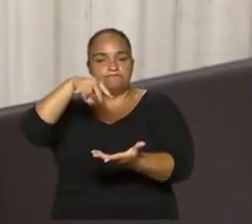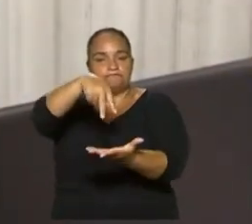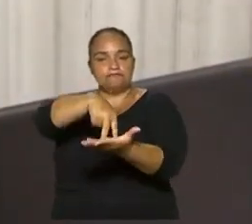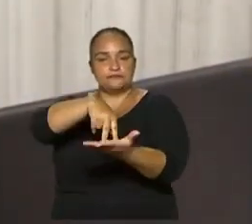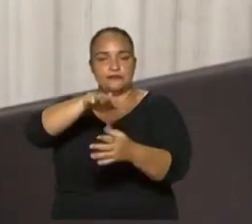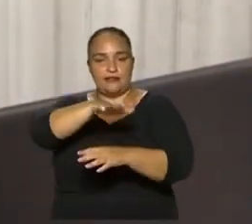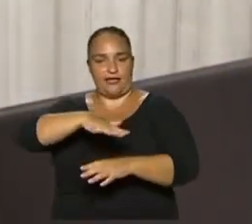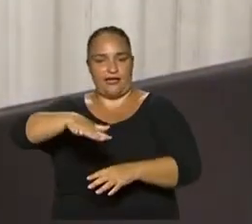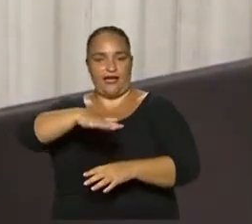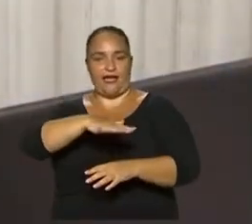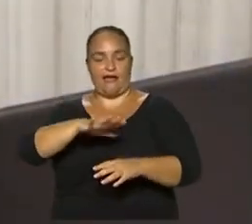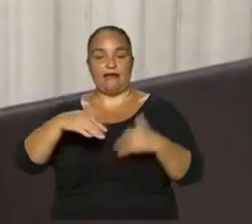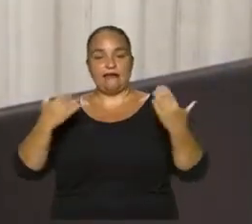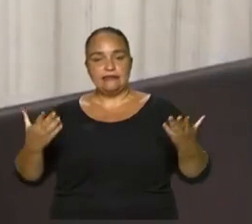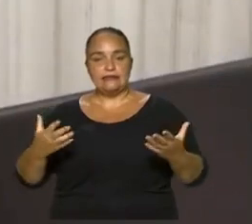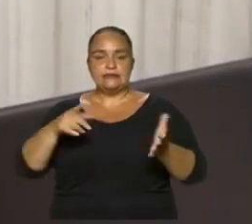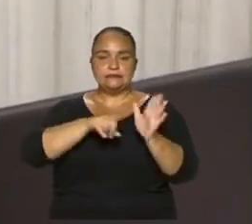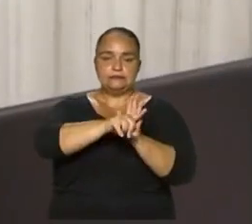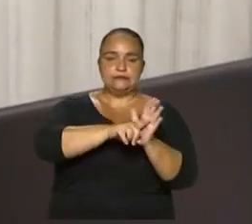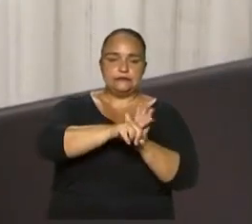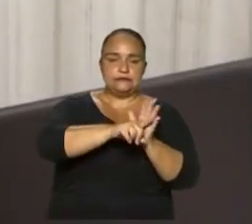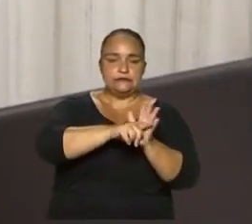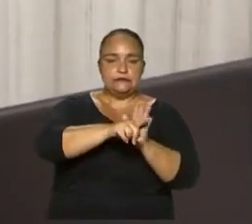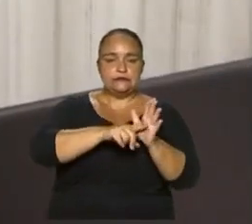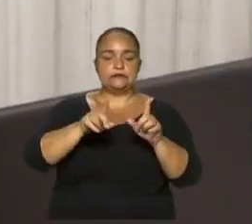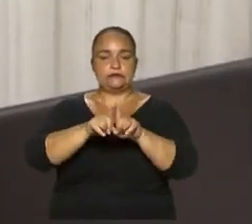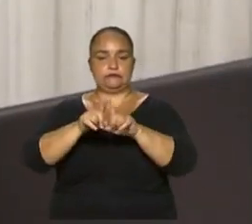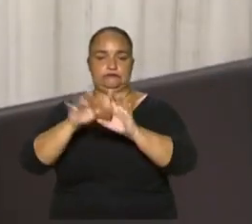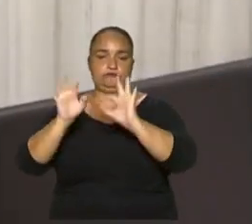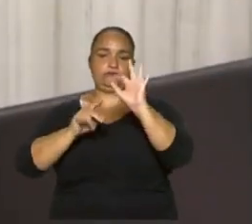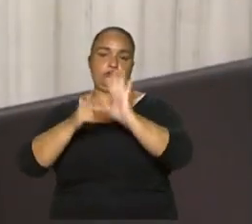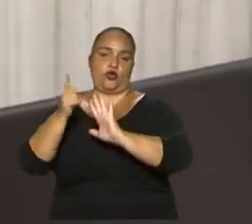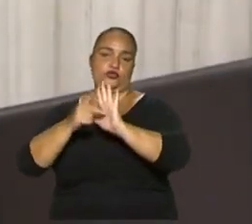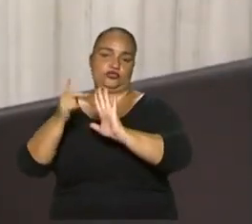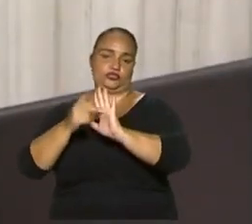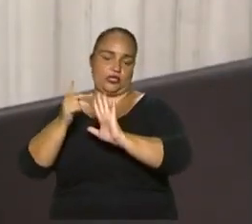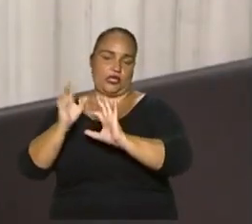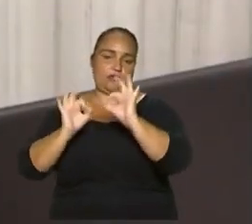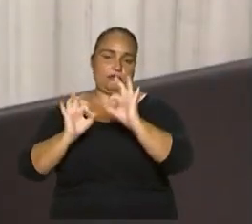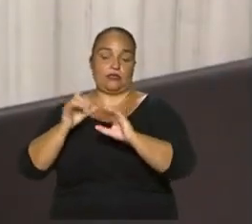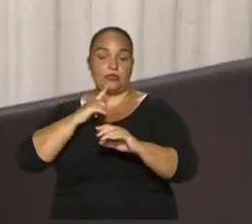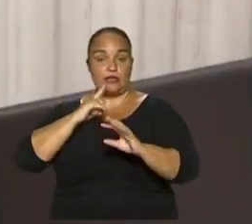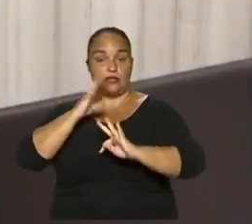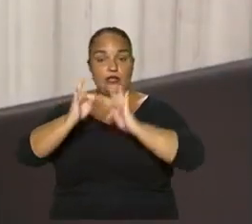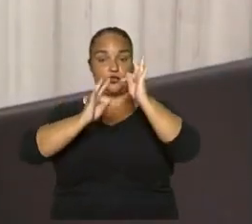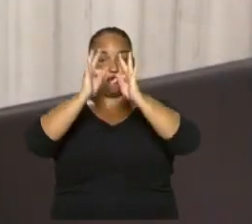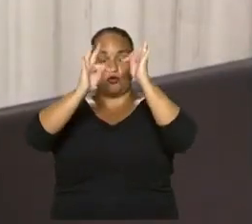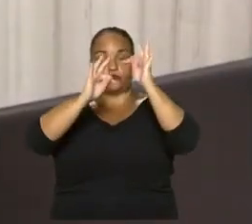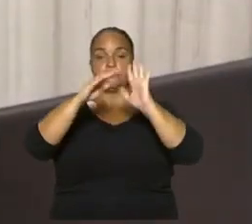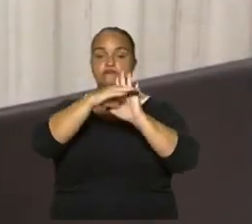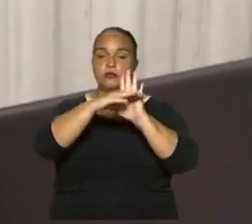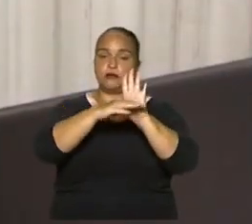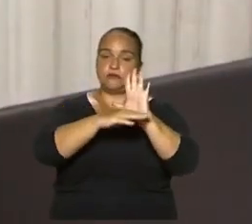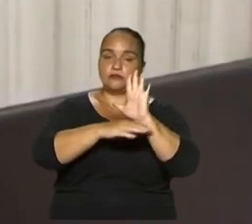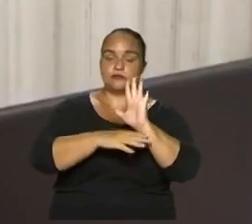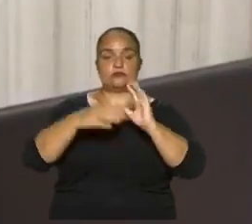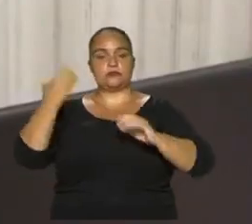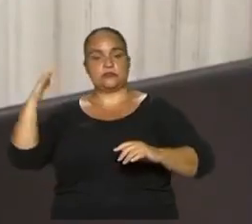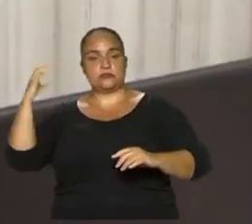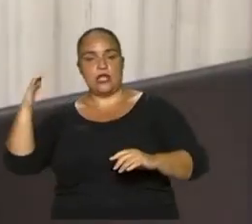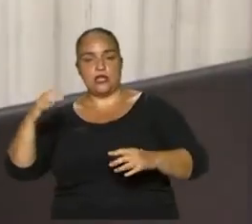áreas, tanto na parte da pesquisa ou quanto na parte de projetos que envolvam a parte da tecnologia, programação,